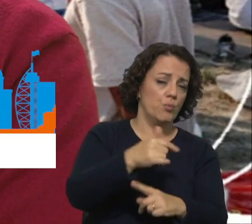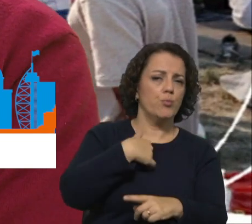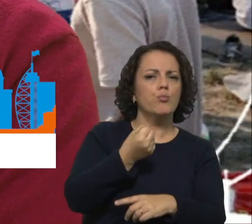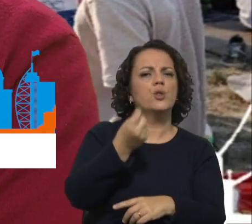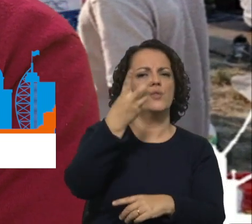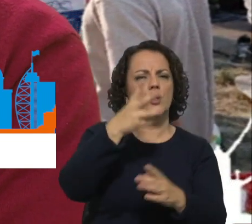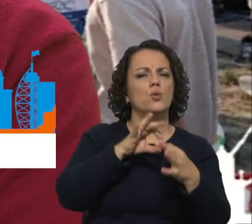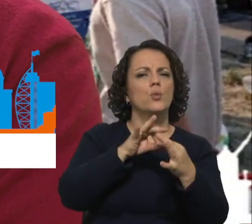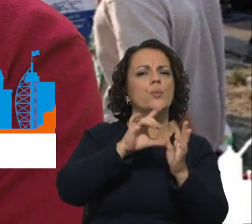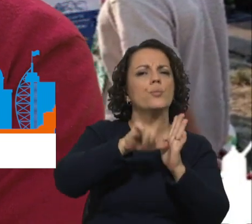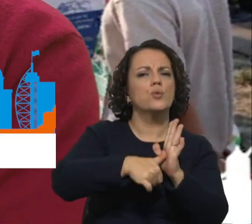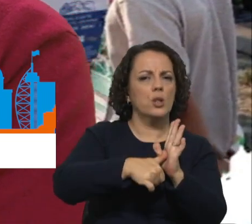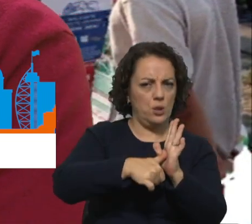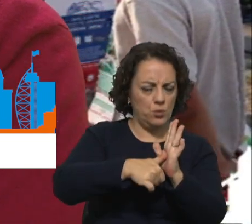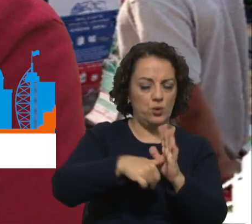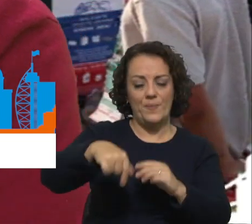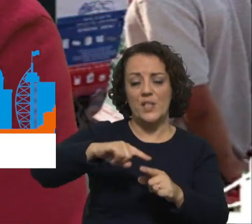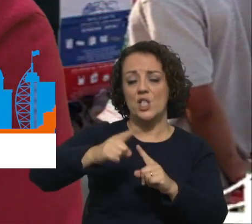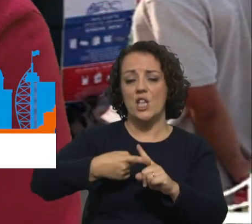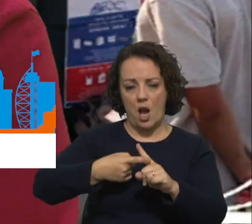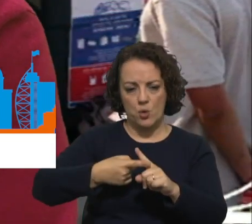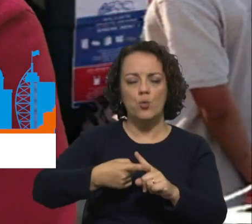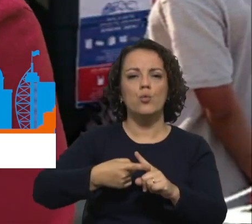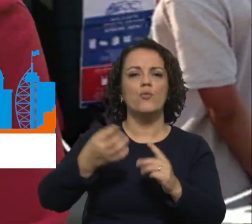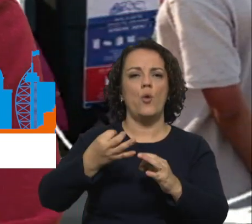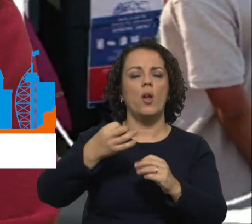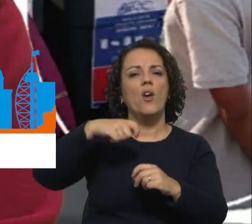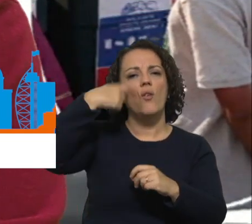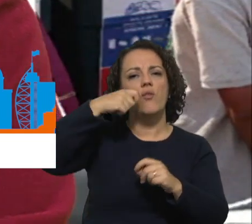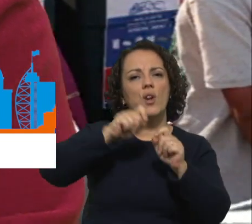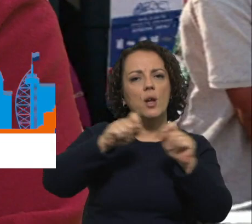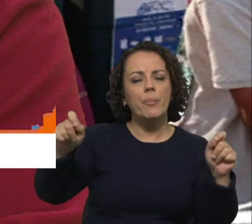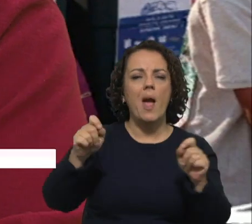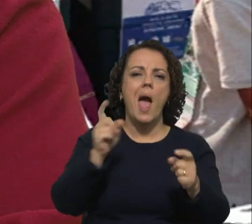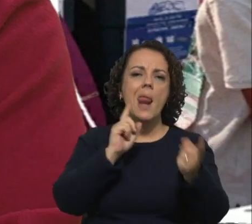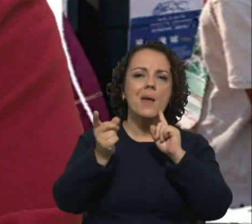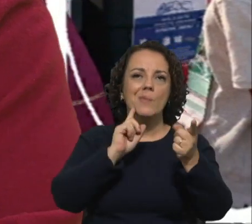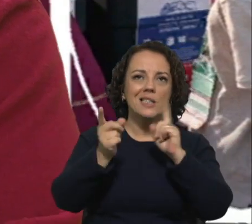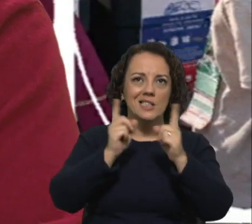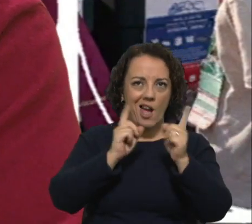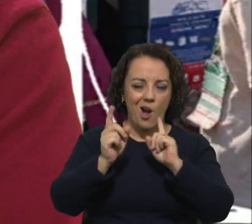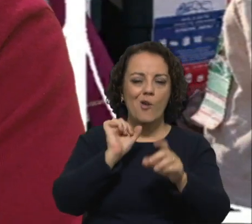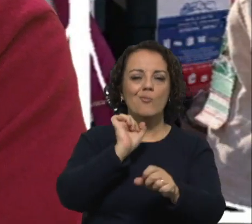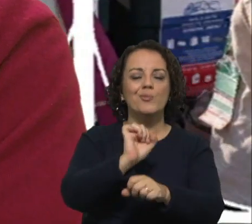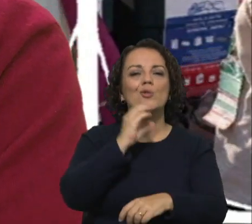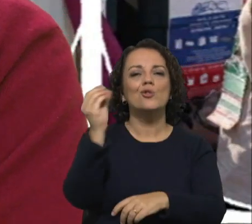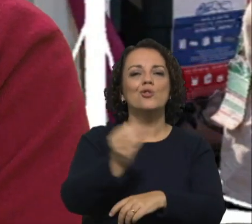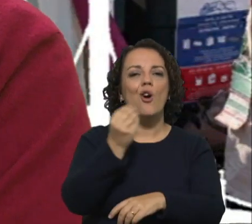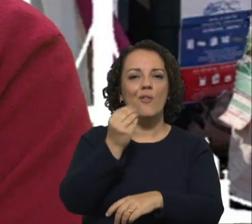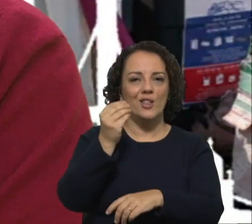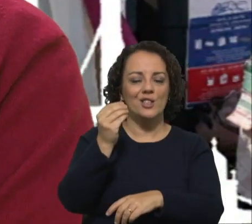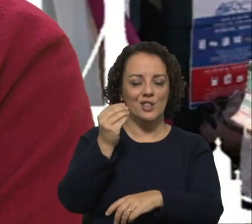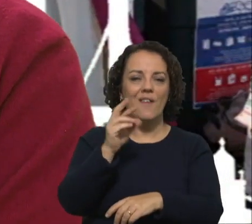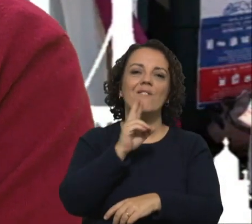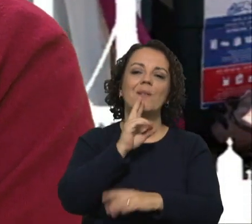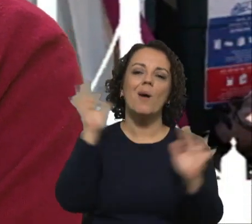projetos. Este ano lançámos o filme de animação que acolhia os jovens em Fátima nas peregrinações